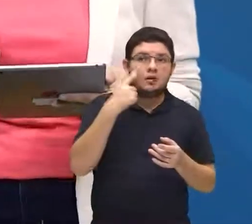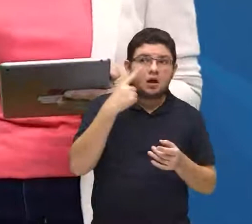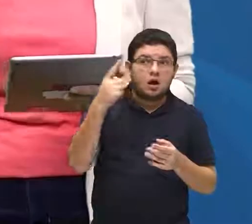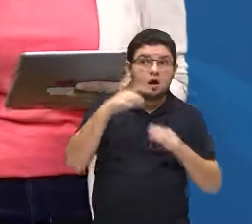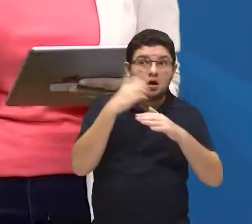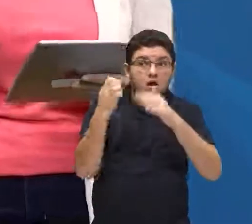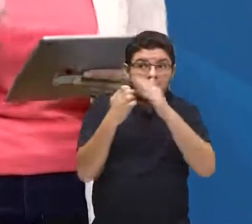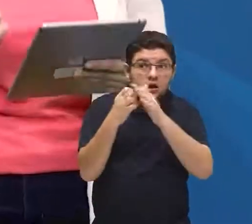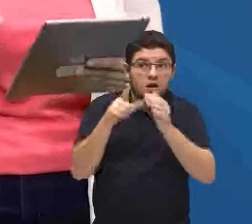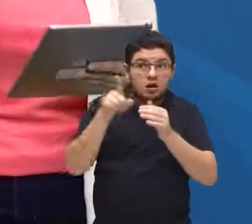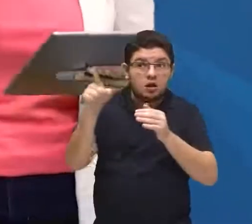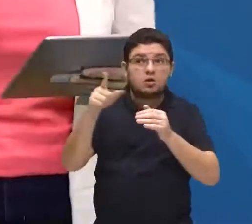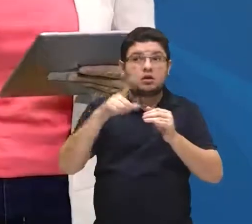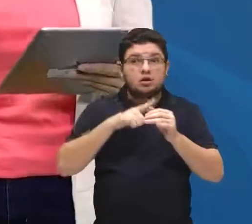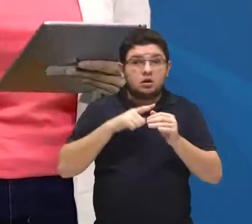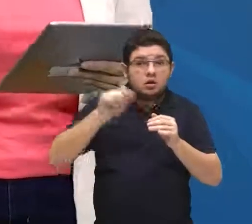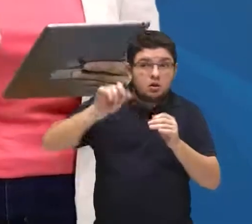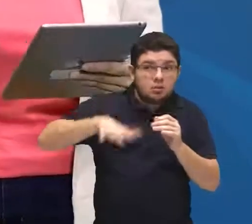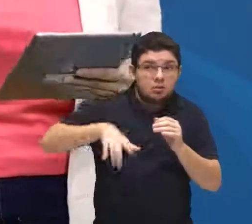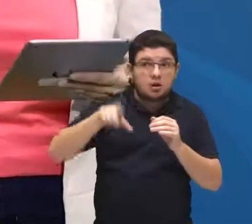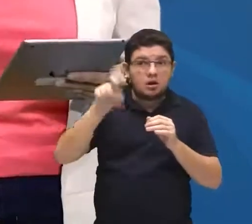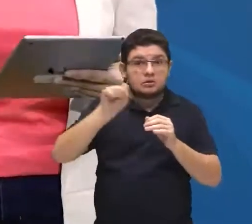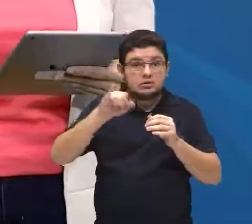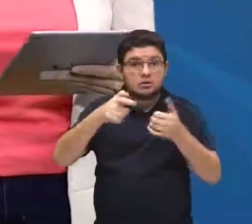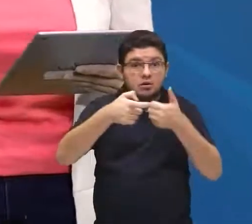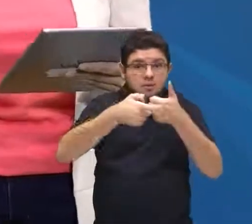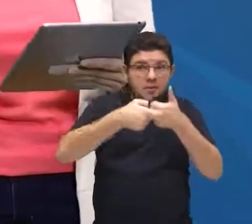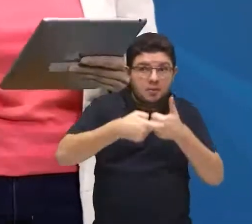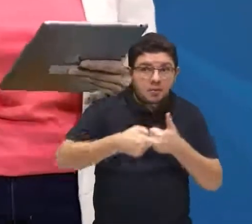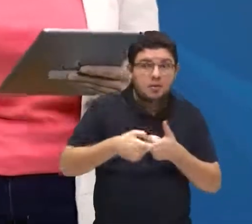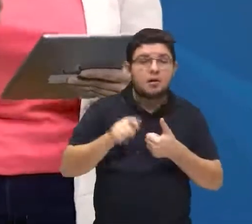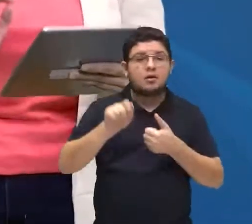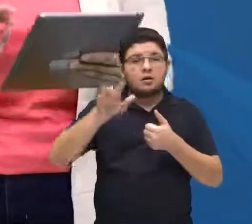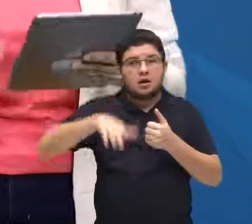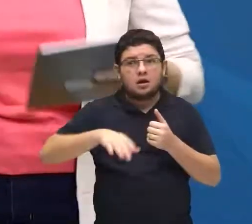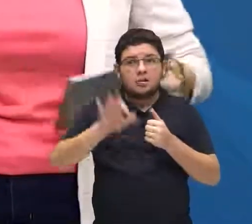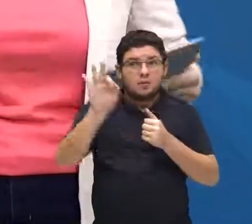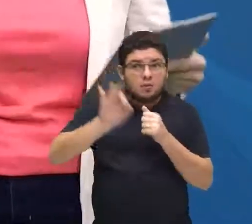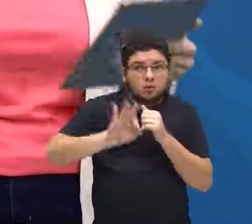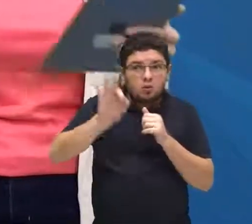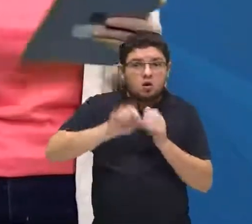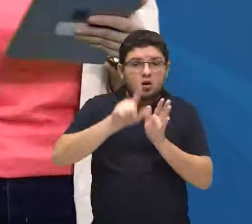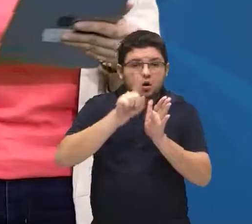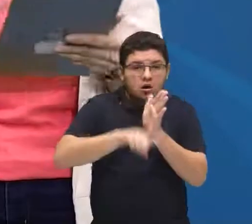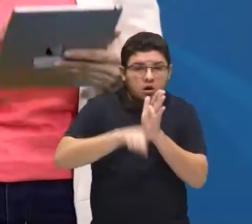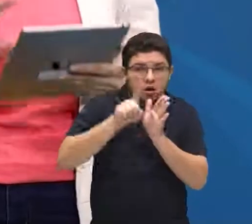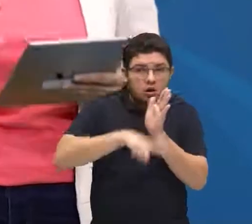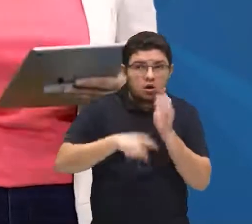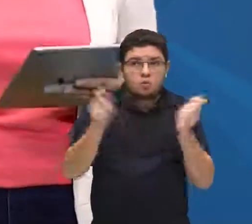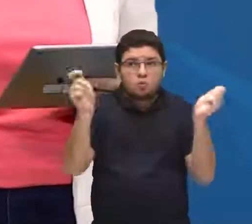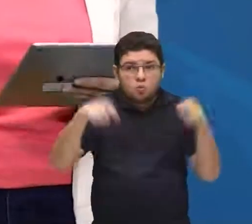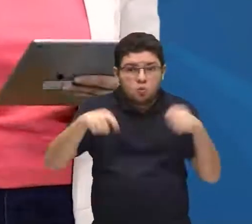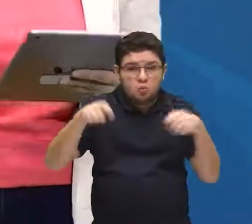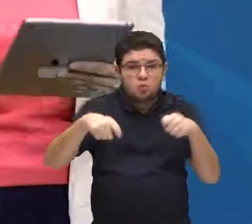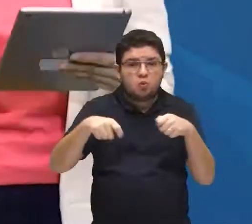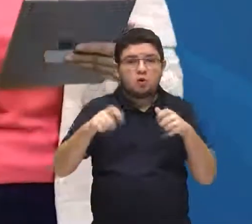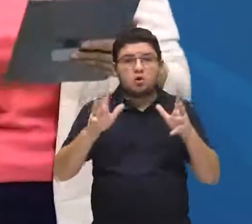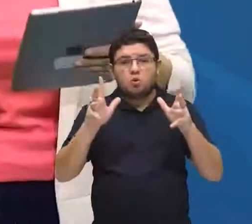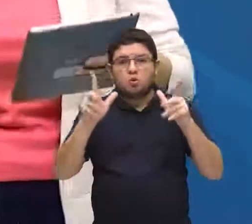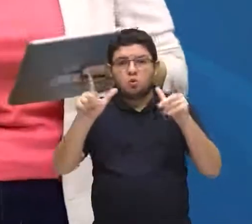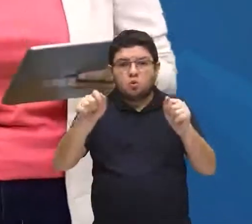está oferecendo uma promoção, quem curtir tanto vai ganhar tantos % de desconto, não sei o que, aí vira todo mundo, acessa a